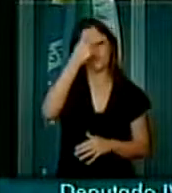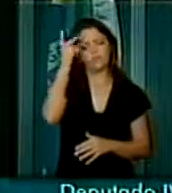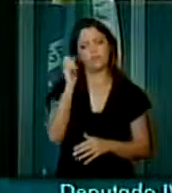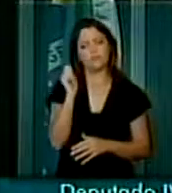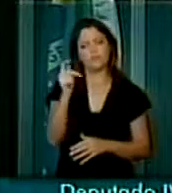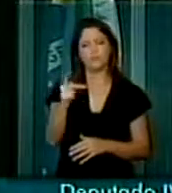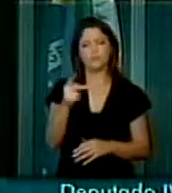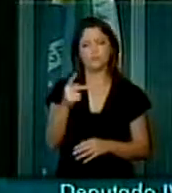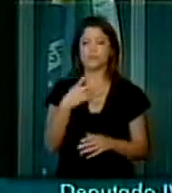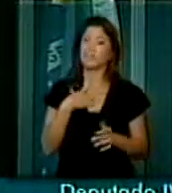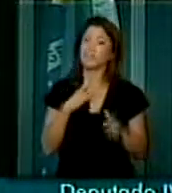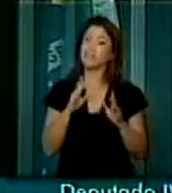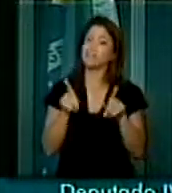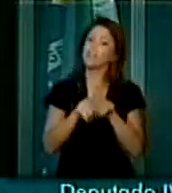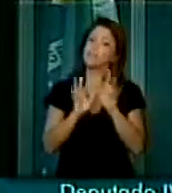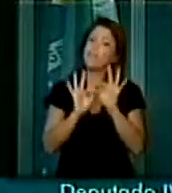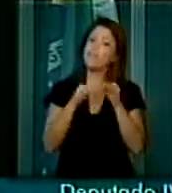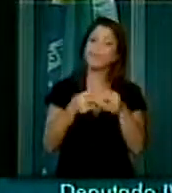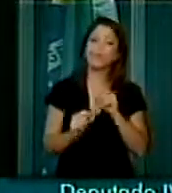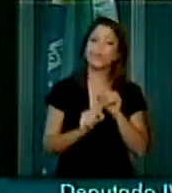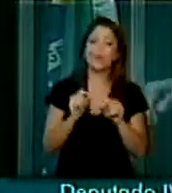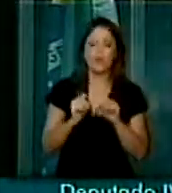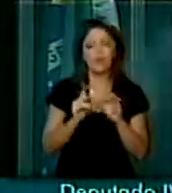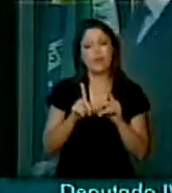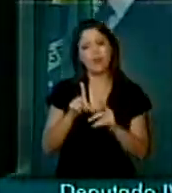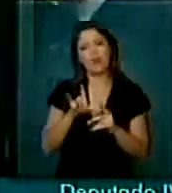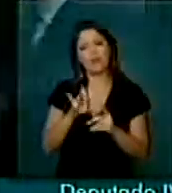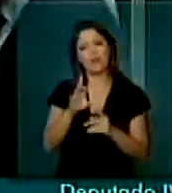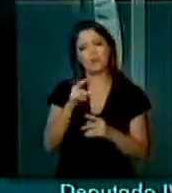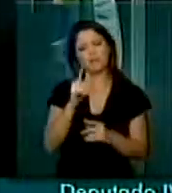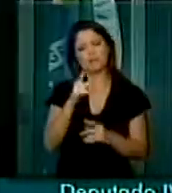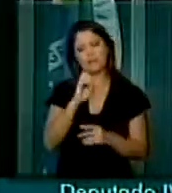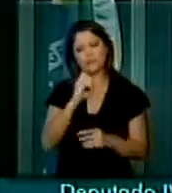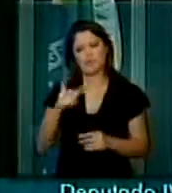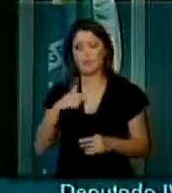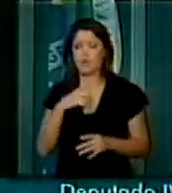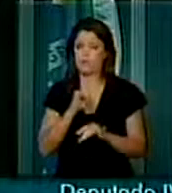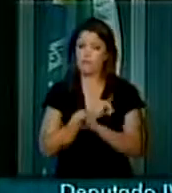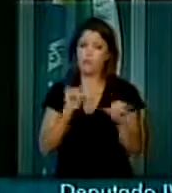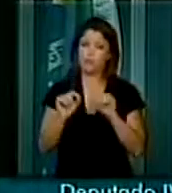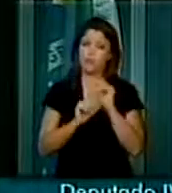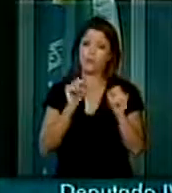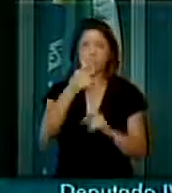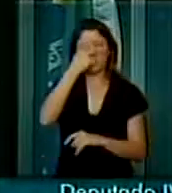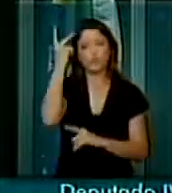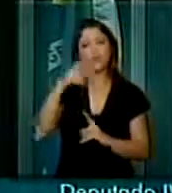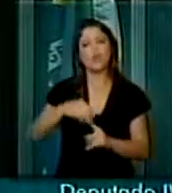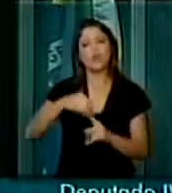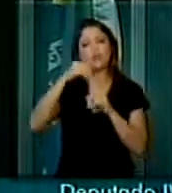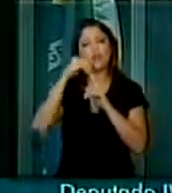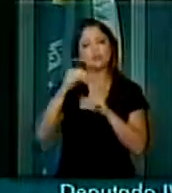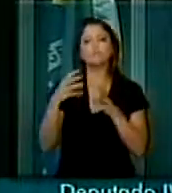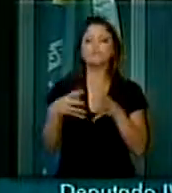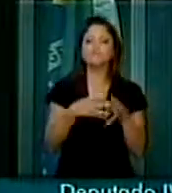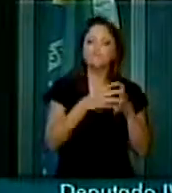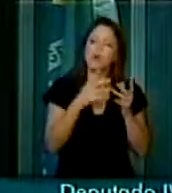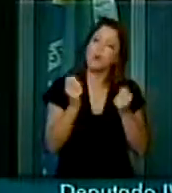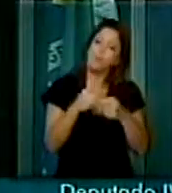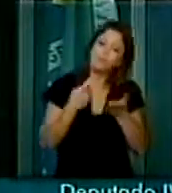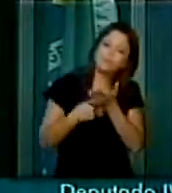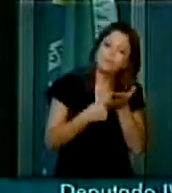E, finalmente, como líder do PSOL, quero dizer que os líderes partidários poderiam